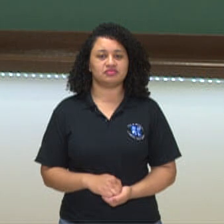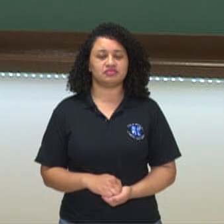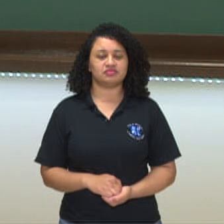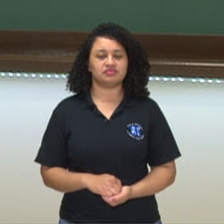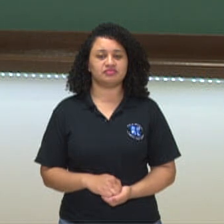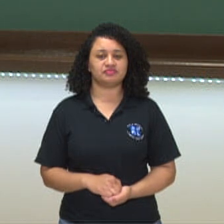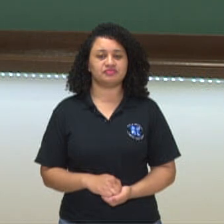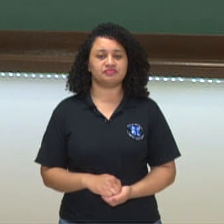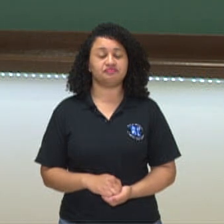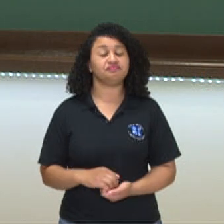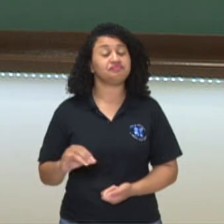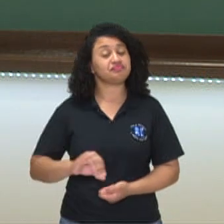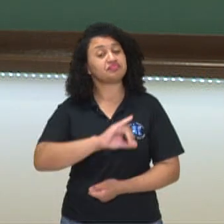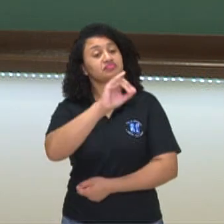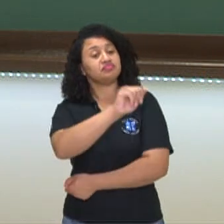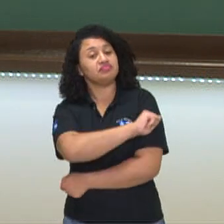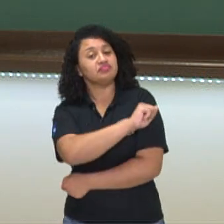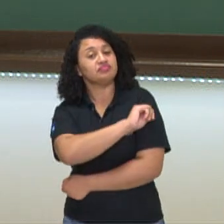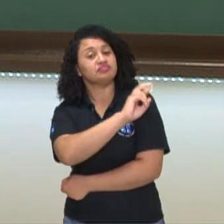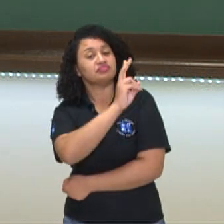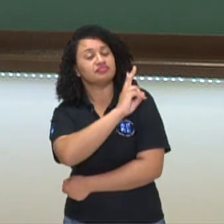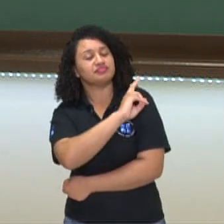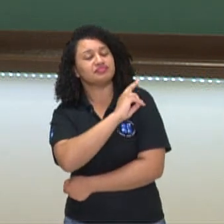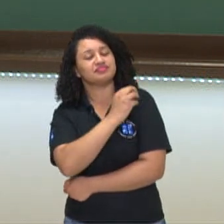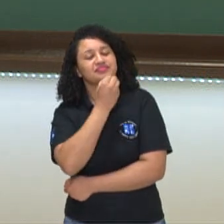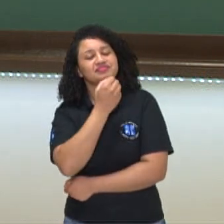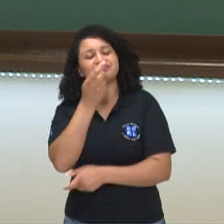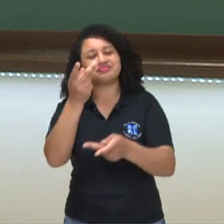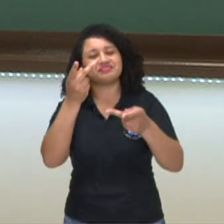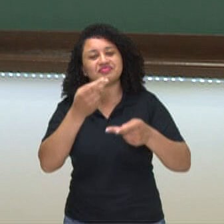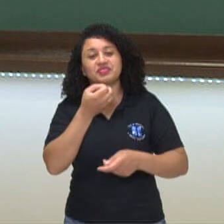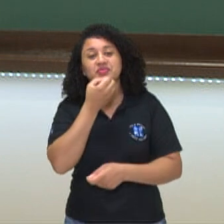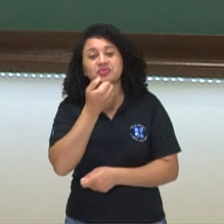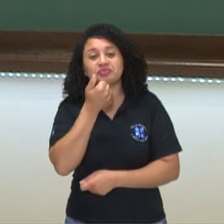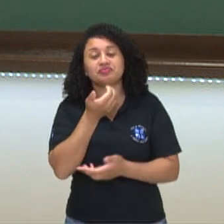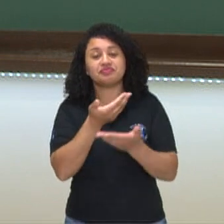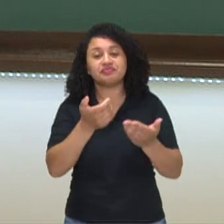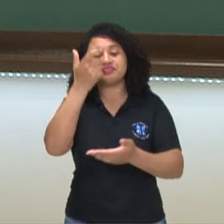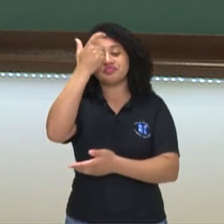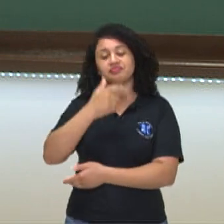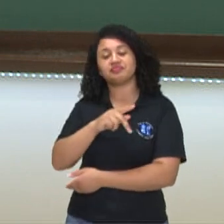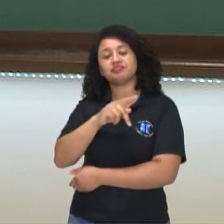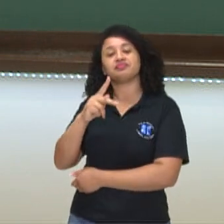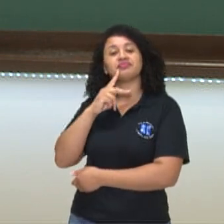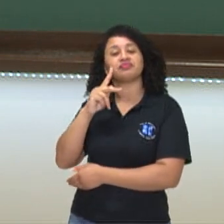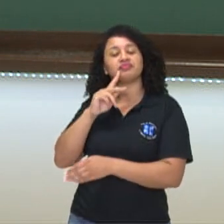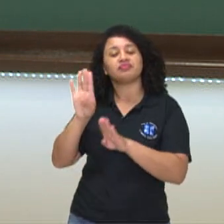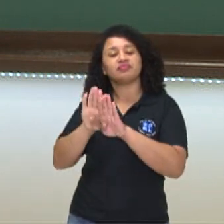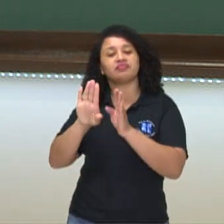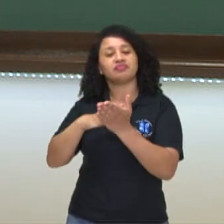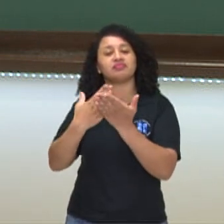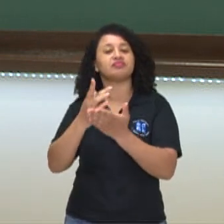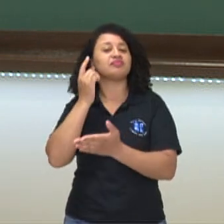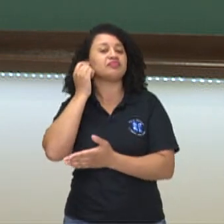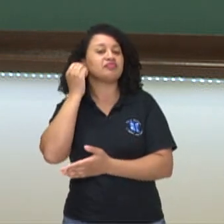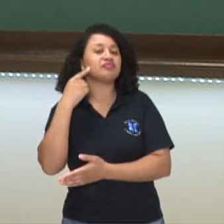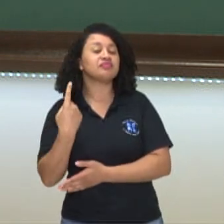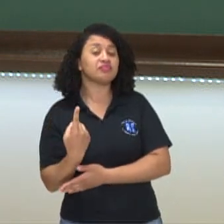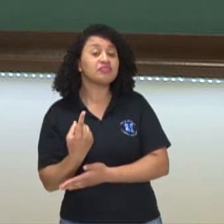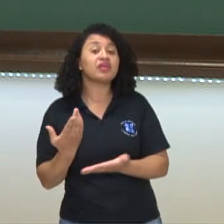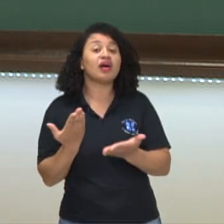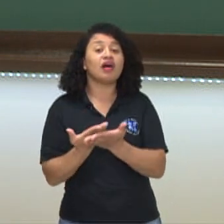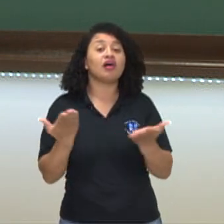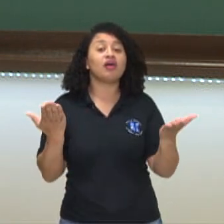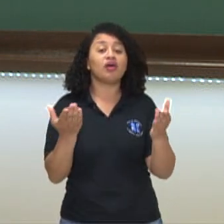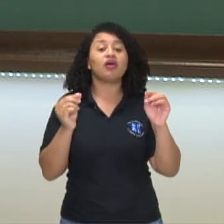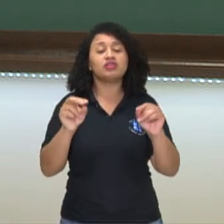Olá, estudantes da segunda série, sejam bem-vindos, tudo bem com vocês? Eu, professor Paulo Brito, Jéssica, nossa intérprete, nessa